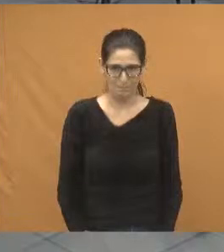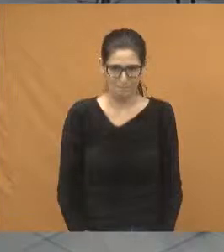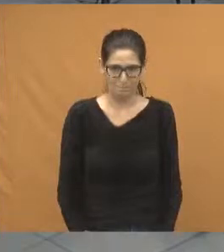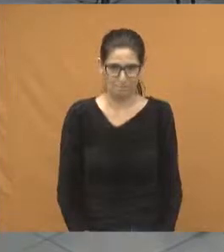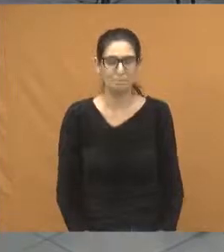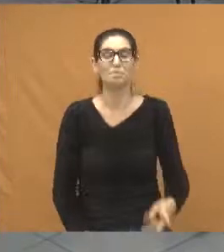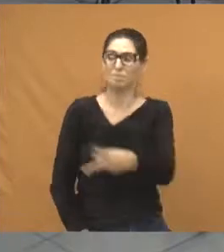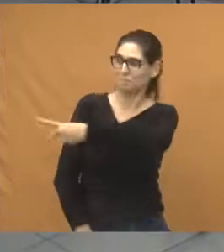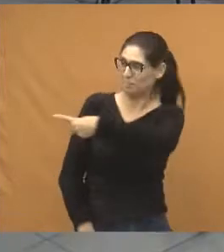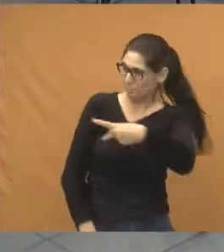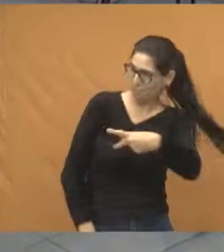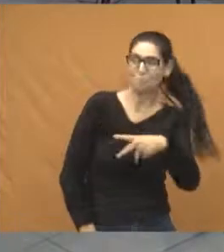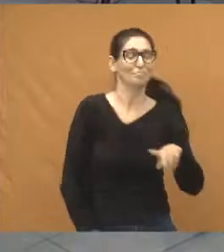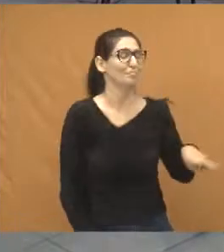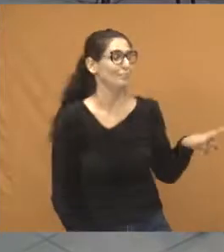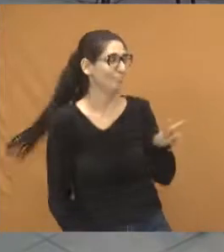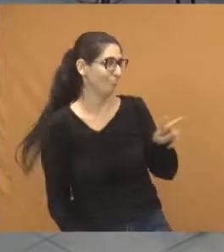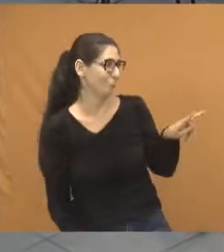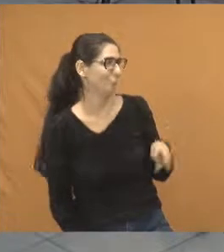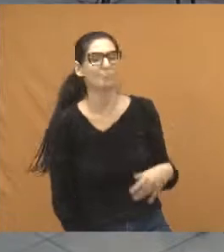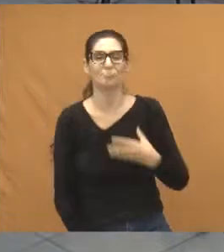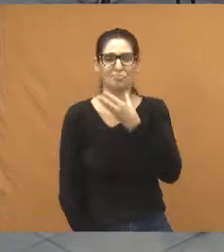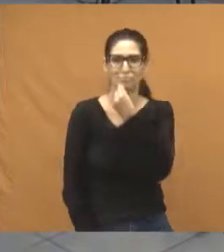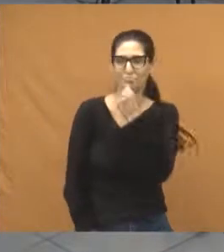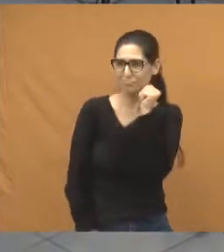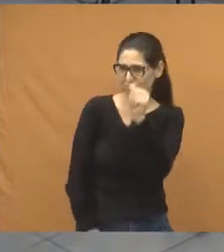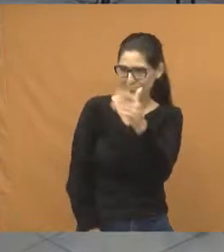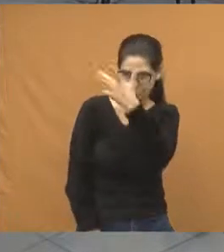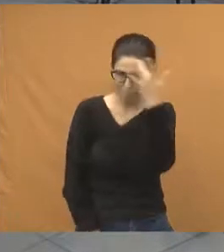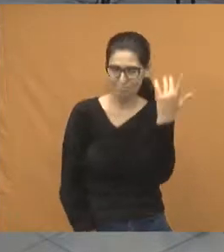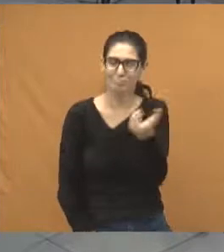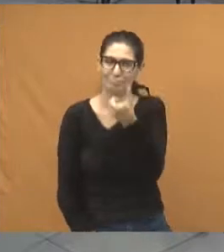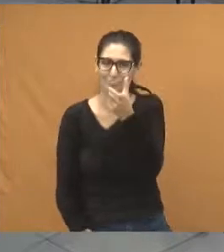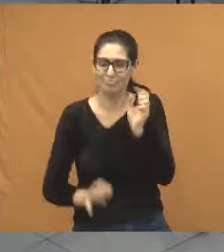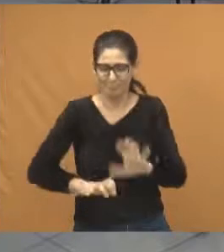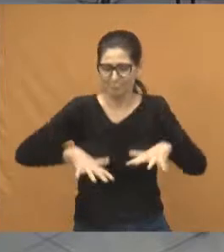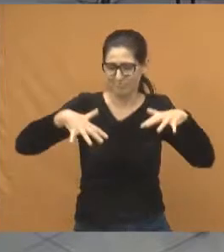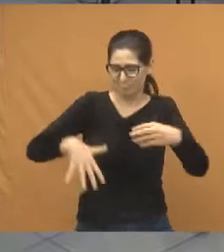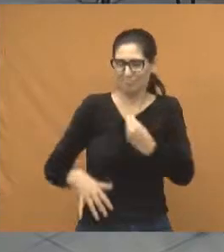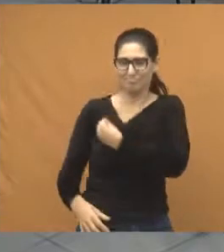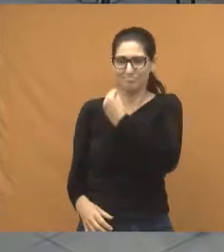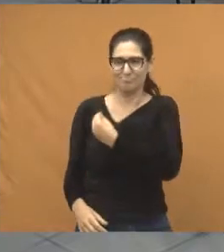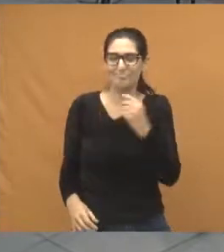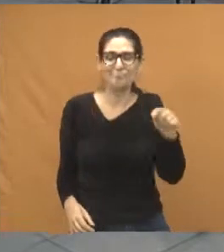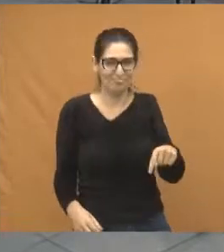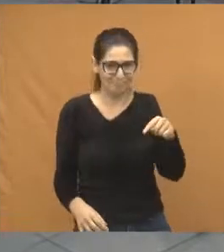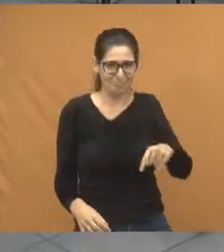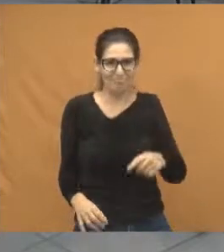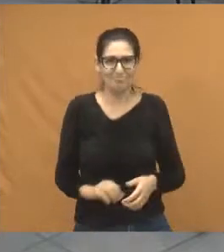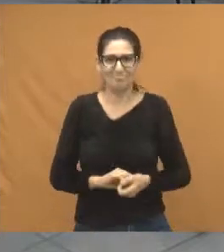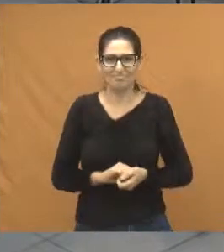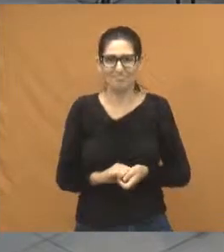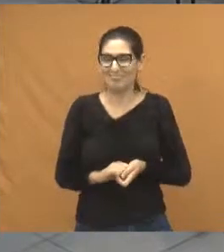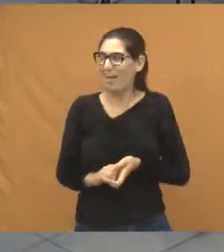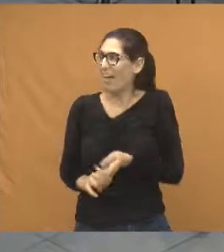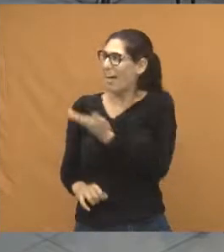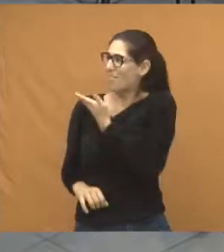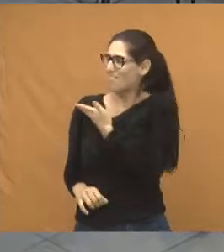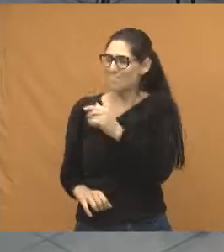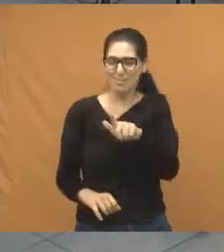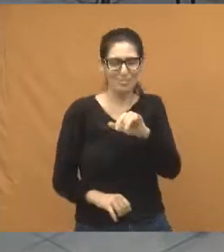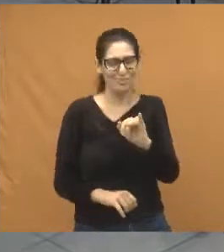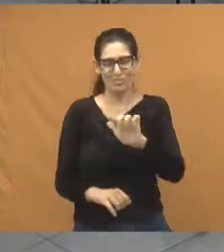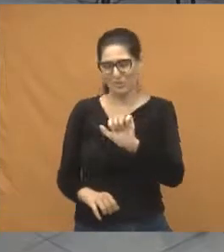Senhor presidente, senhoras e senhores vereadores, público presente que nos assiste aqui da galeria, meu amigo Gilson de presente,